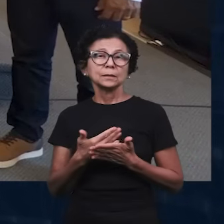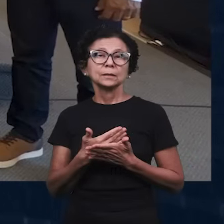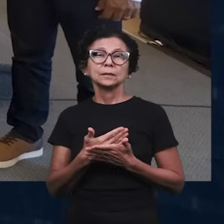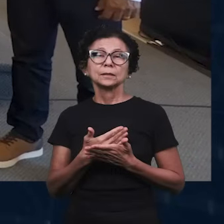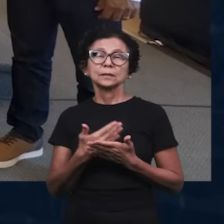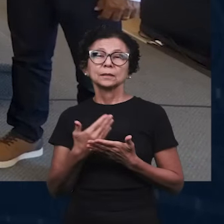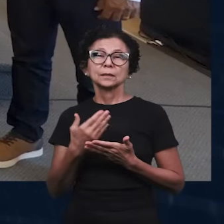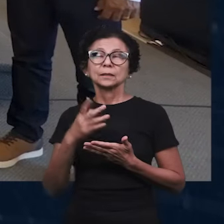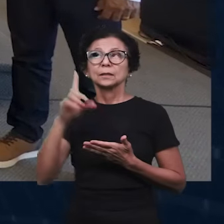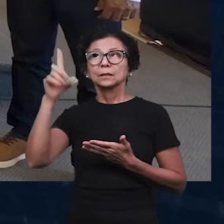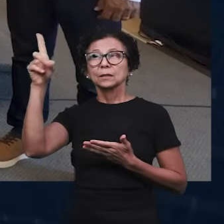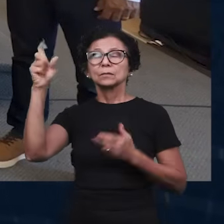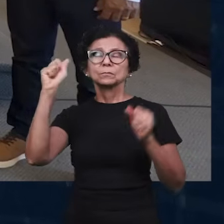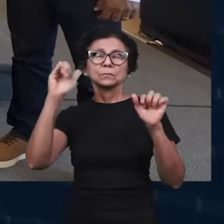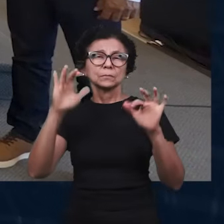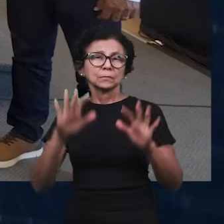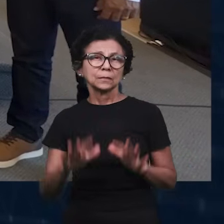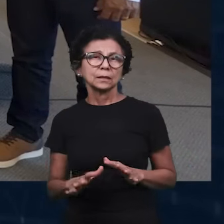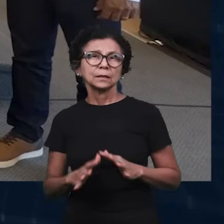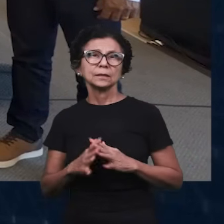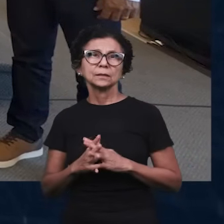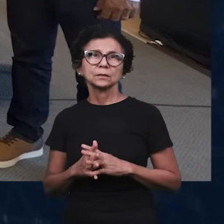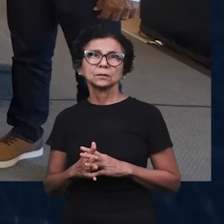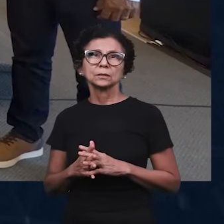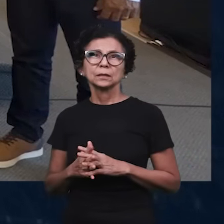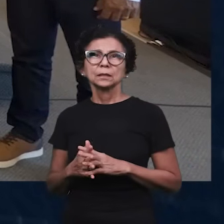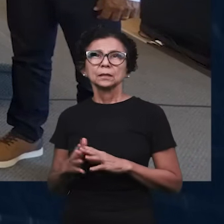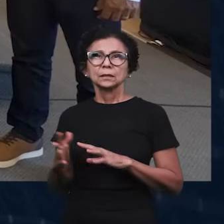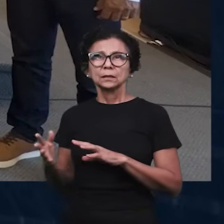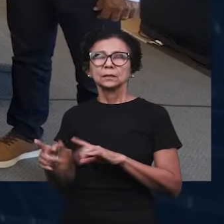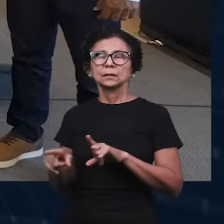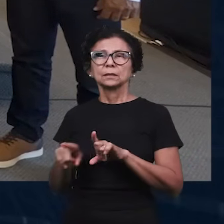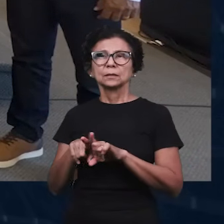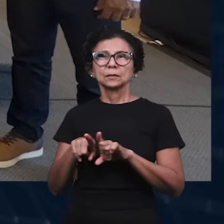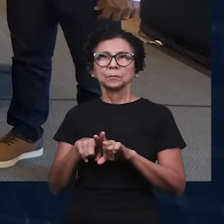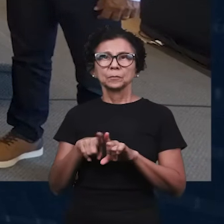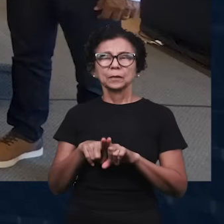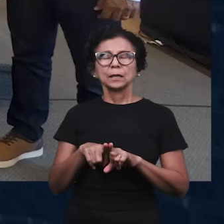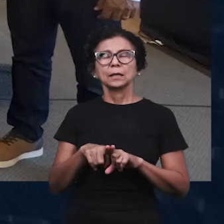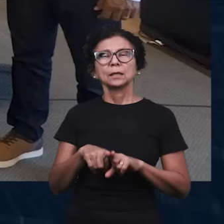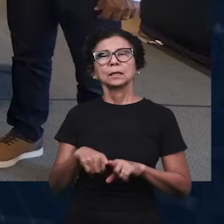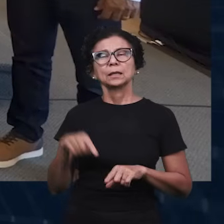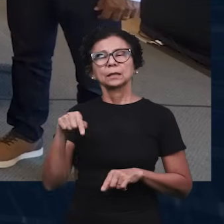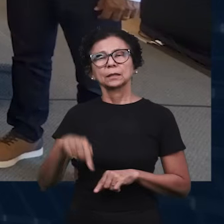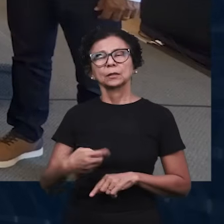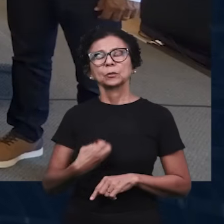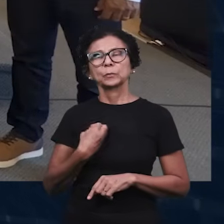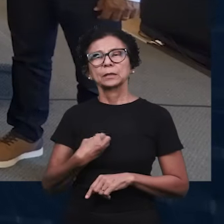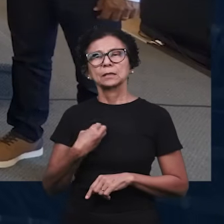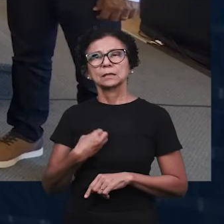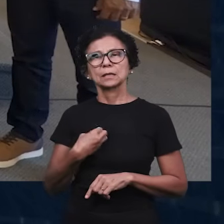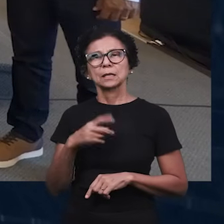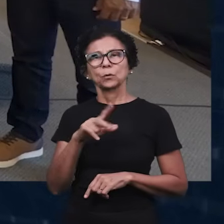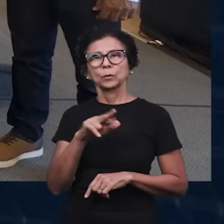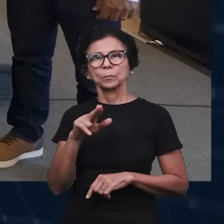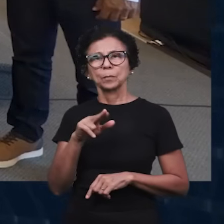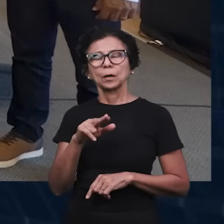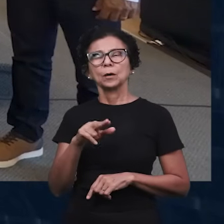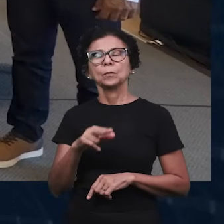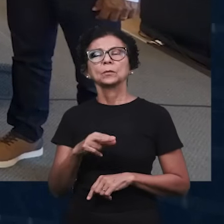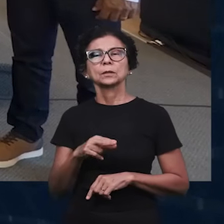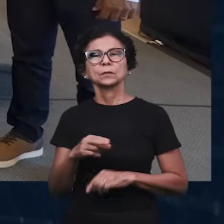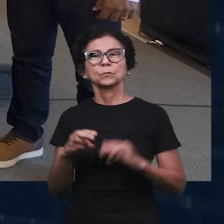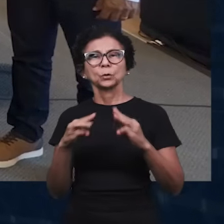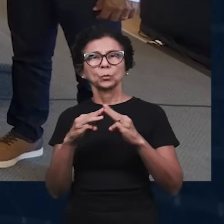aqui a visita conosco do irmão David, que foi ao Brasil no ano passado, participou do Manaim, e dessa vez ele veio,